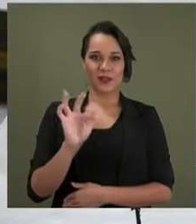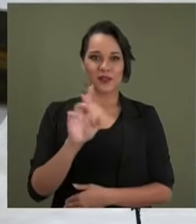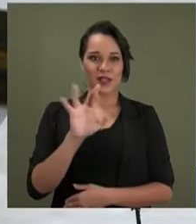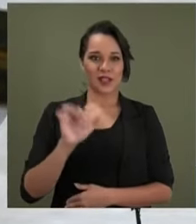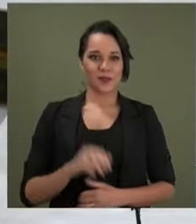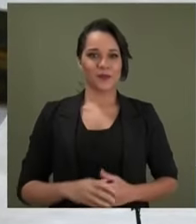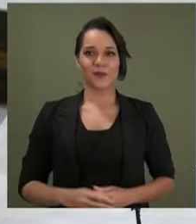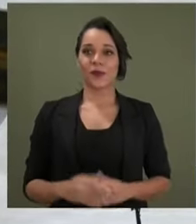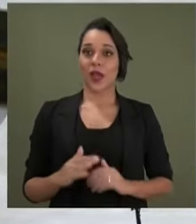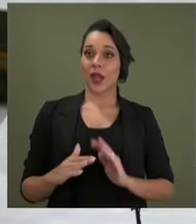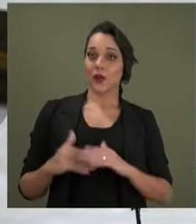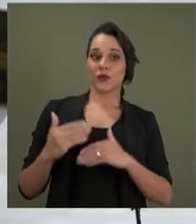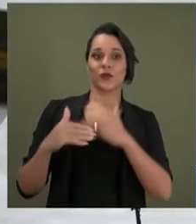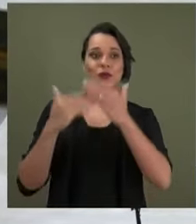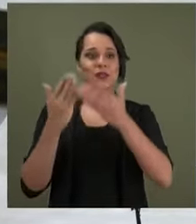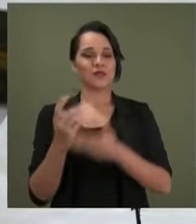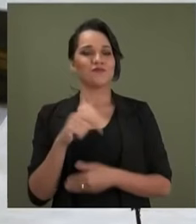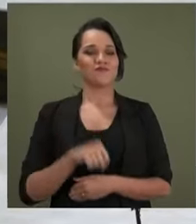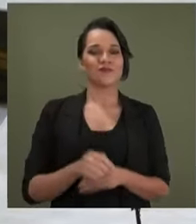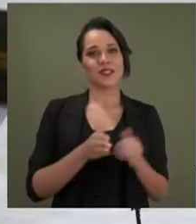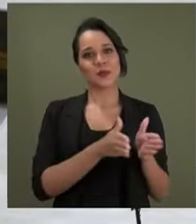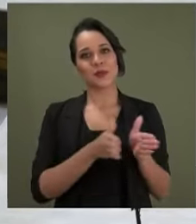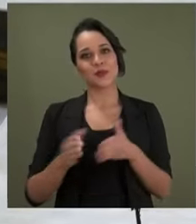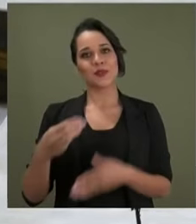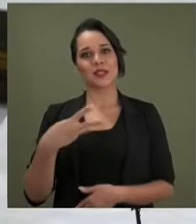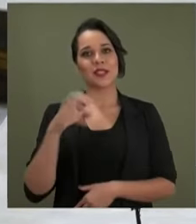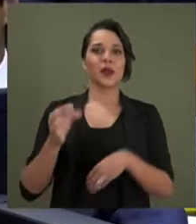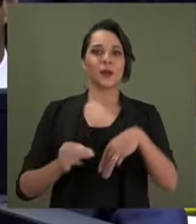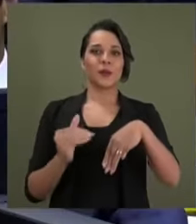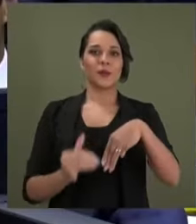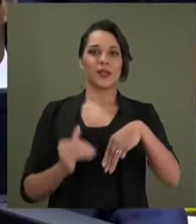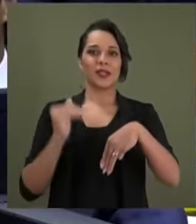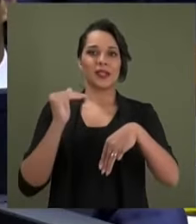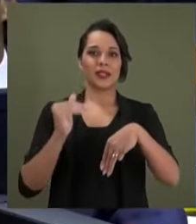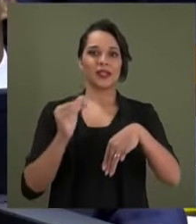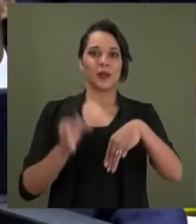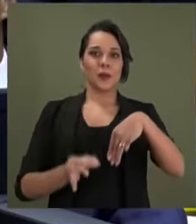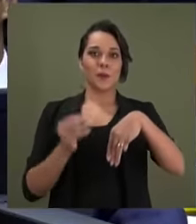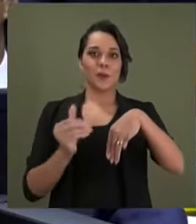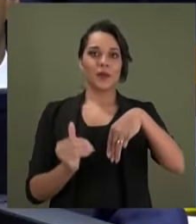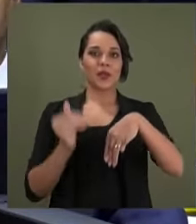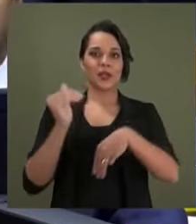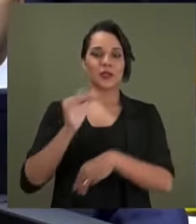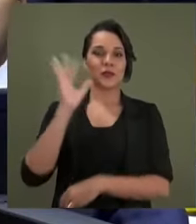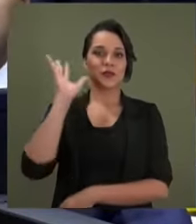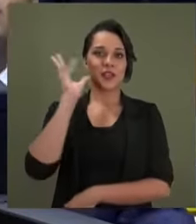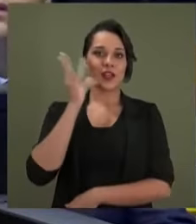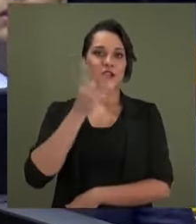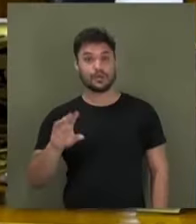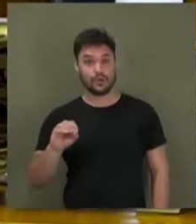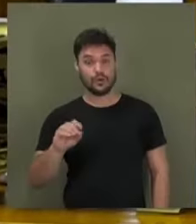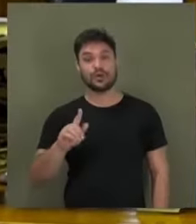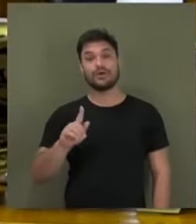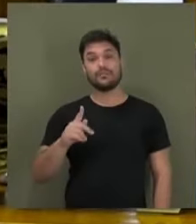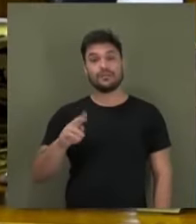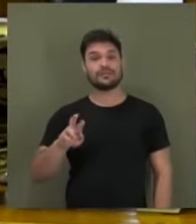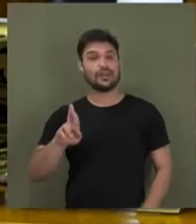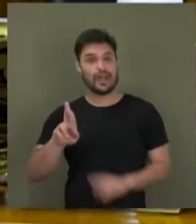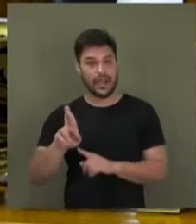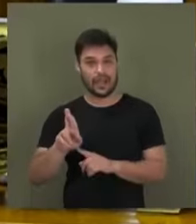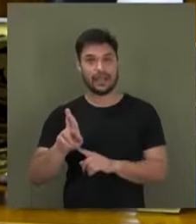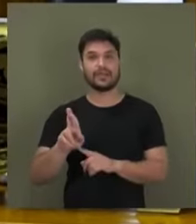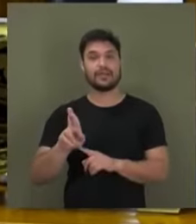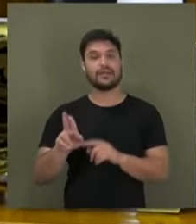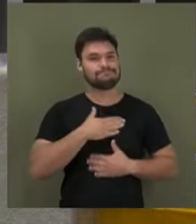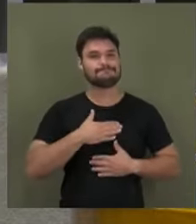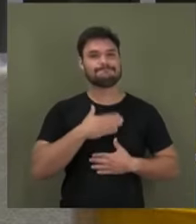de uma Justiça ágil moderna preventiva e cidadã o Ministro do Supremo Tribunal Federal Edson faquim e representantes do